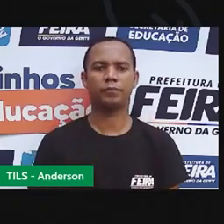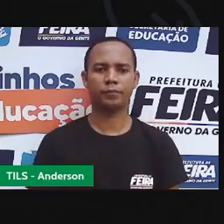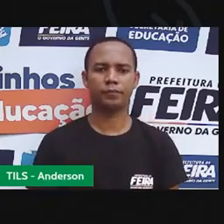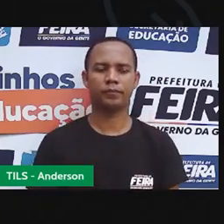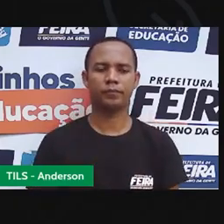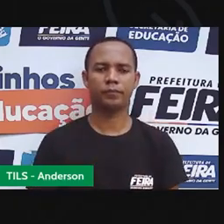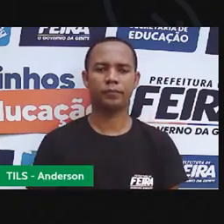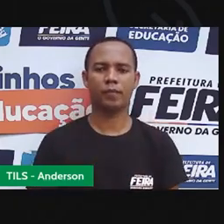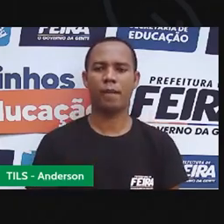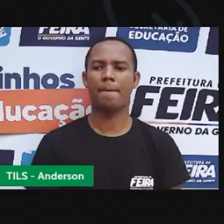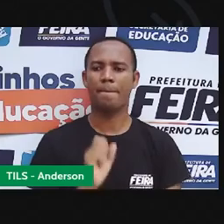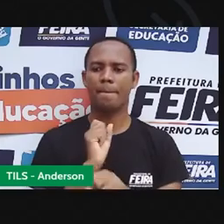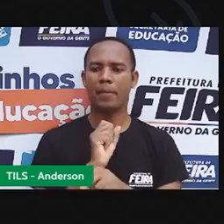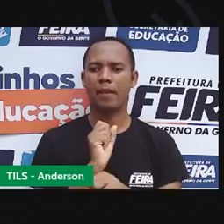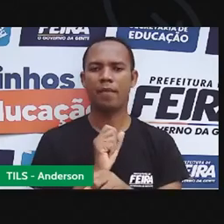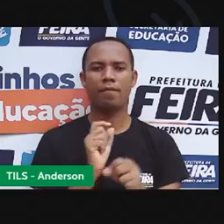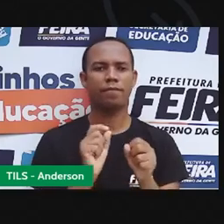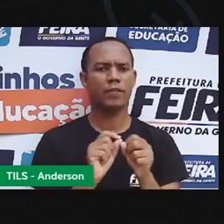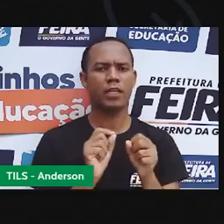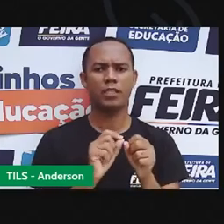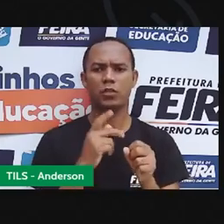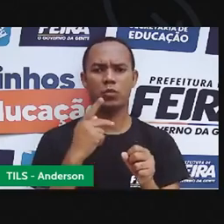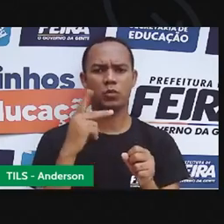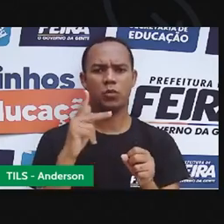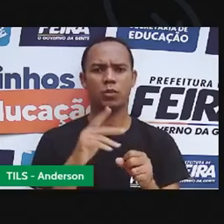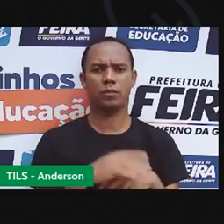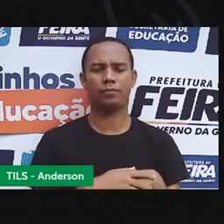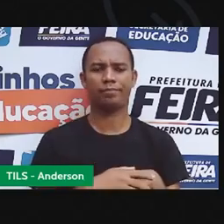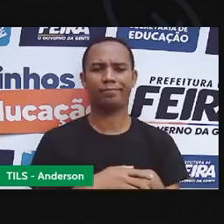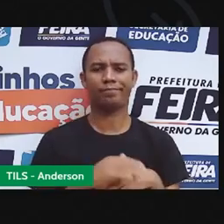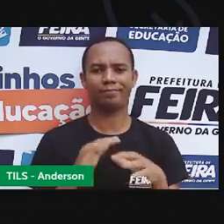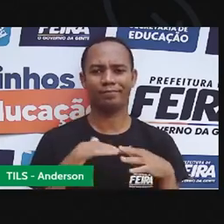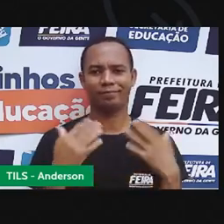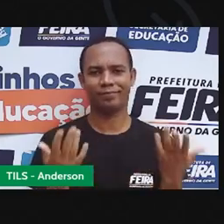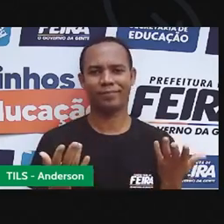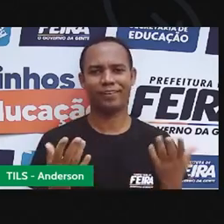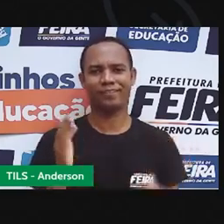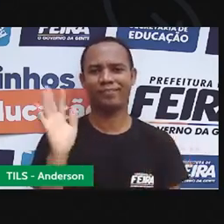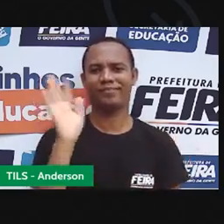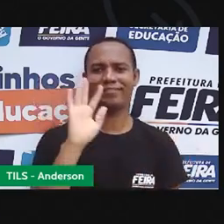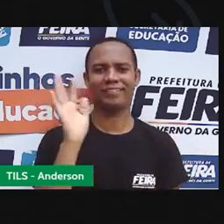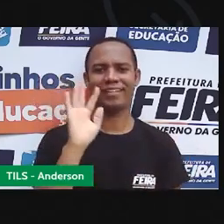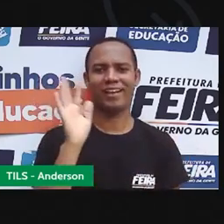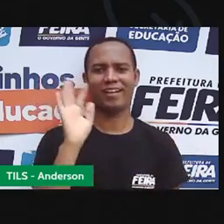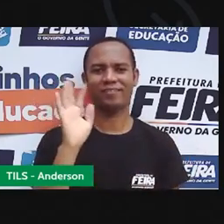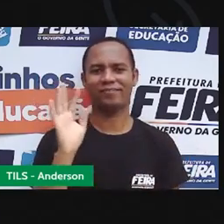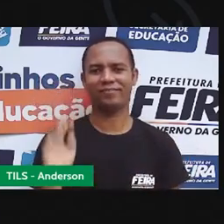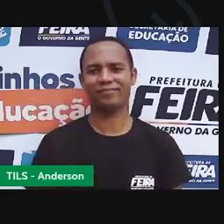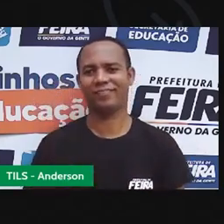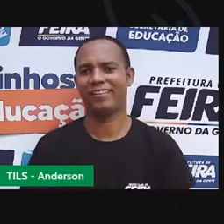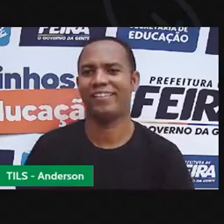pausa que ela vai ficar paradinha e você produz a sua. Então, até a próxima aula. E